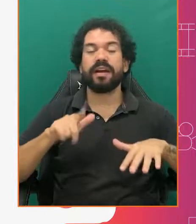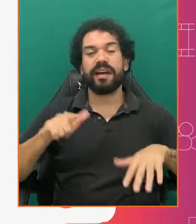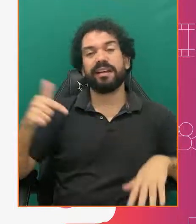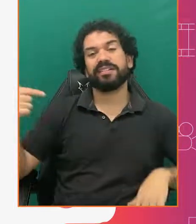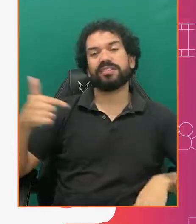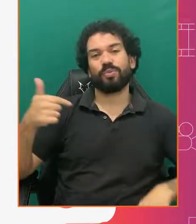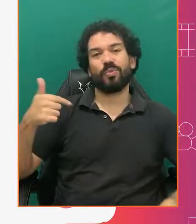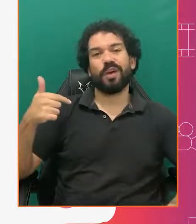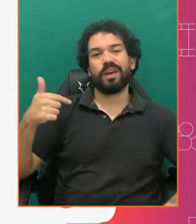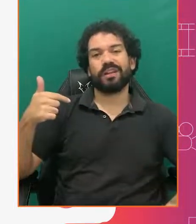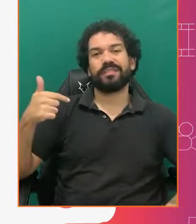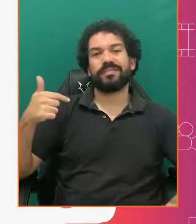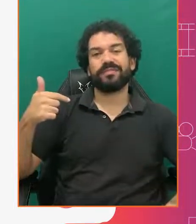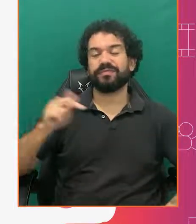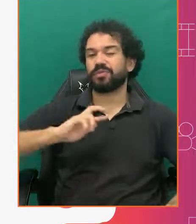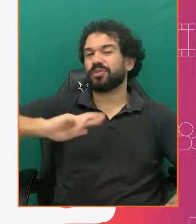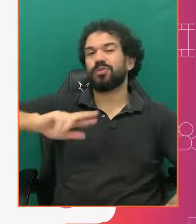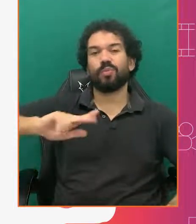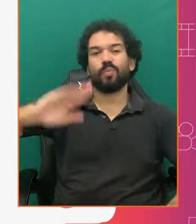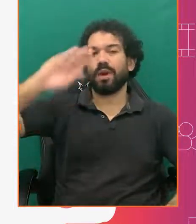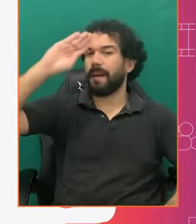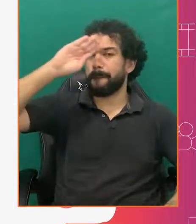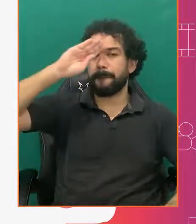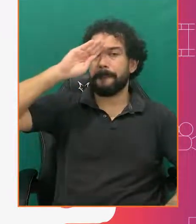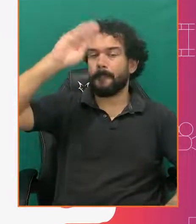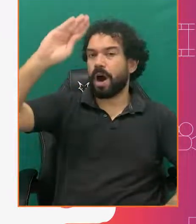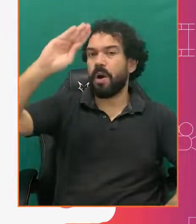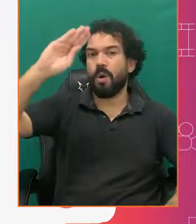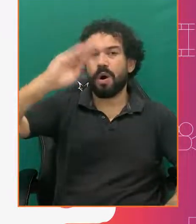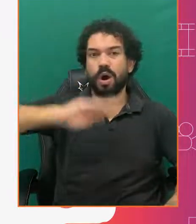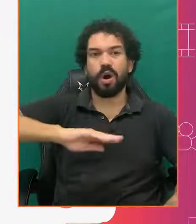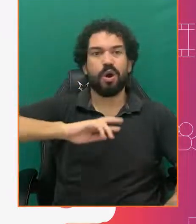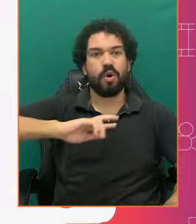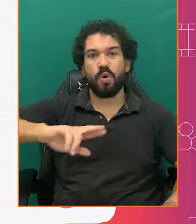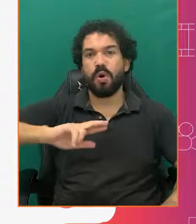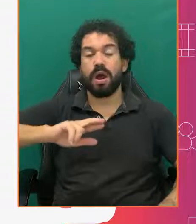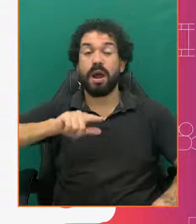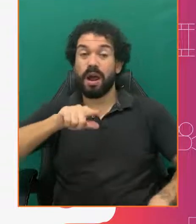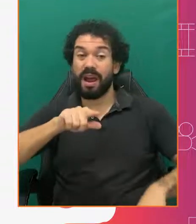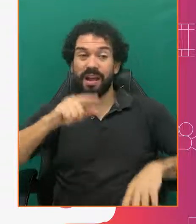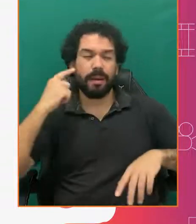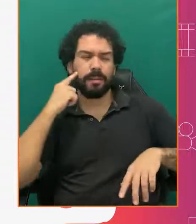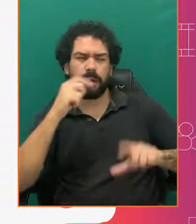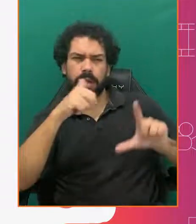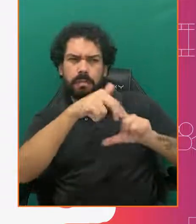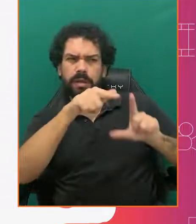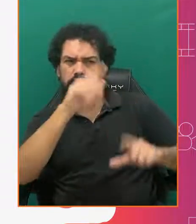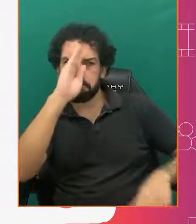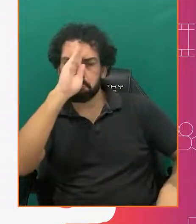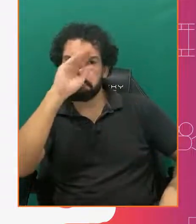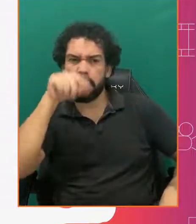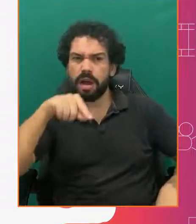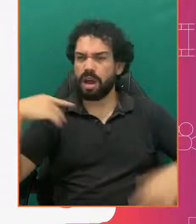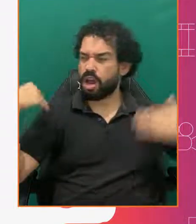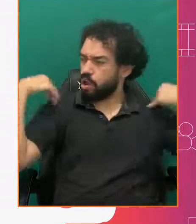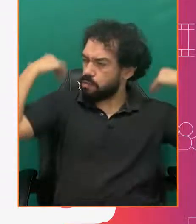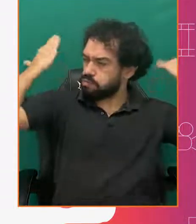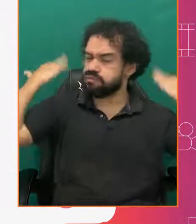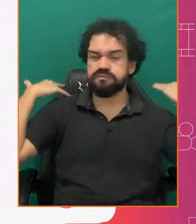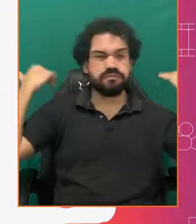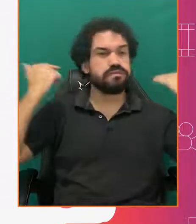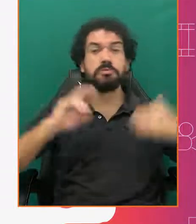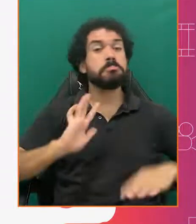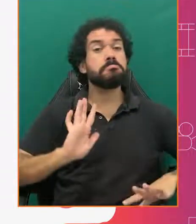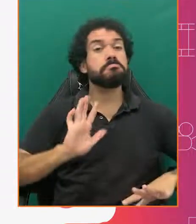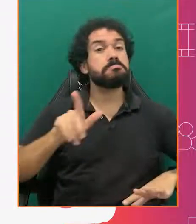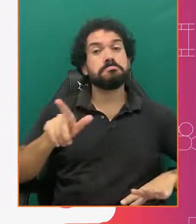uma ação secundária, ela não é a ação principal, ela não é a parte principal da animação. O personagem